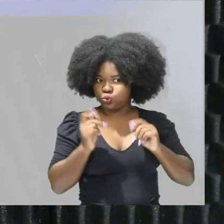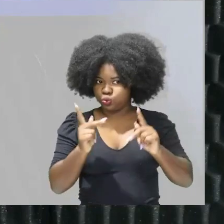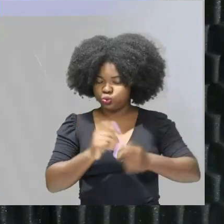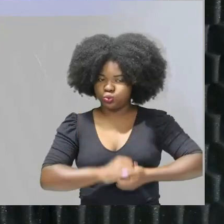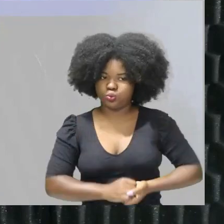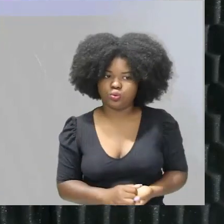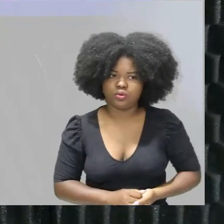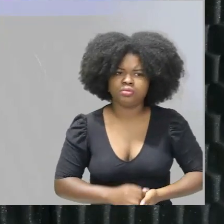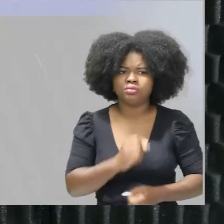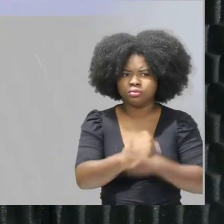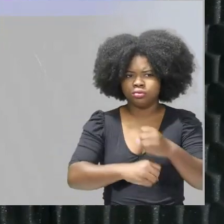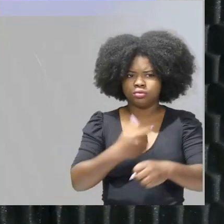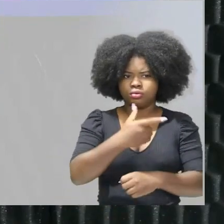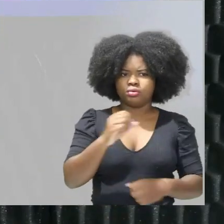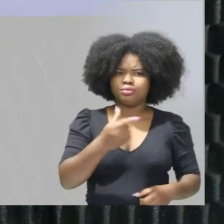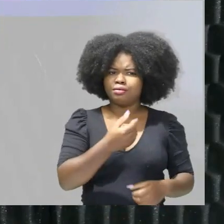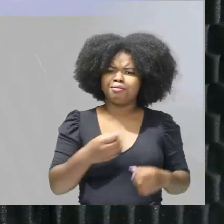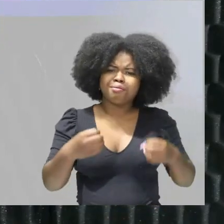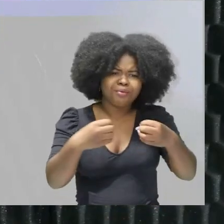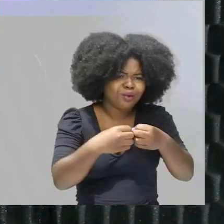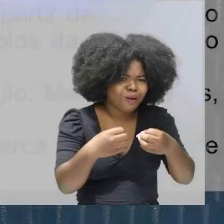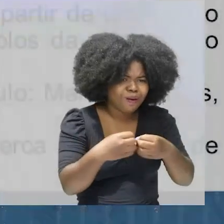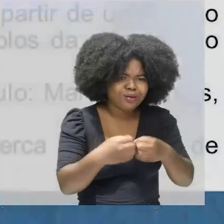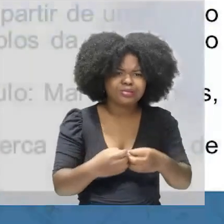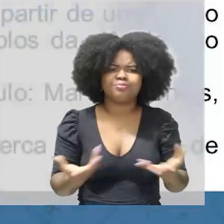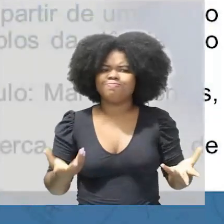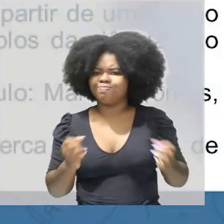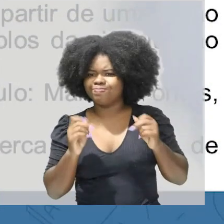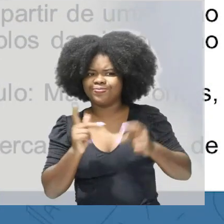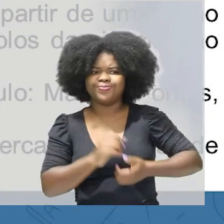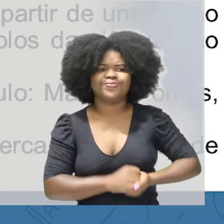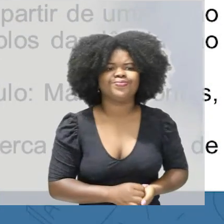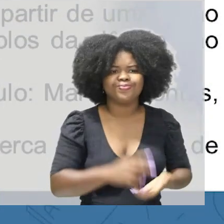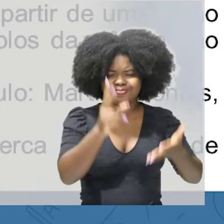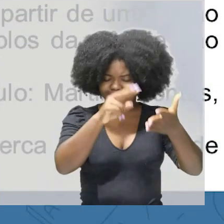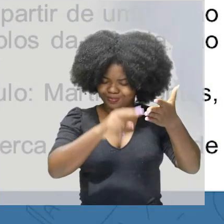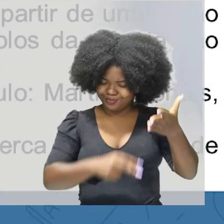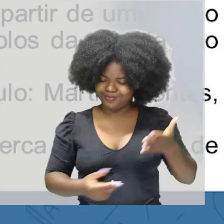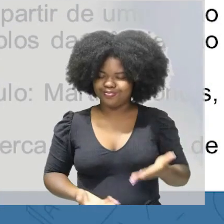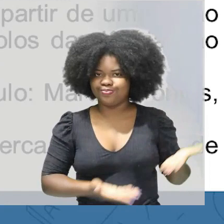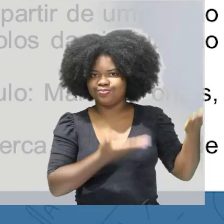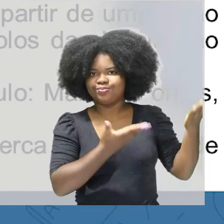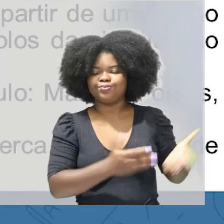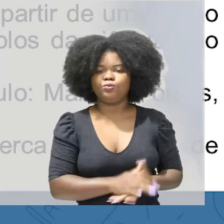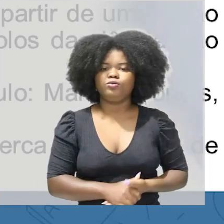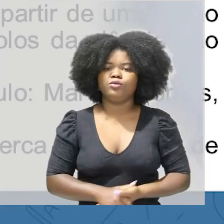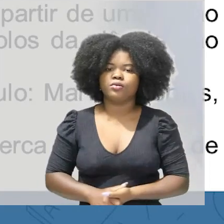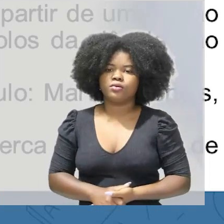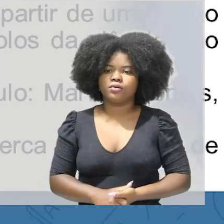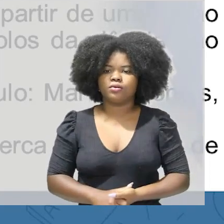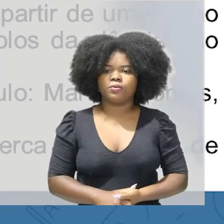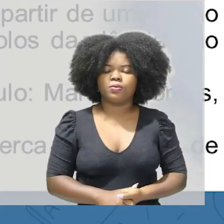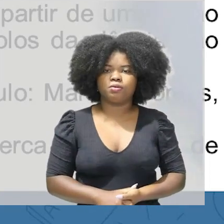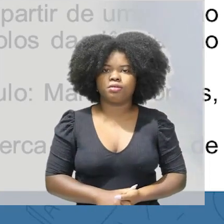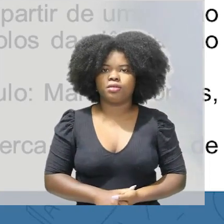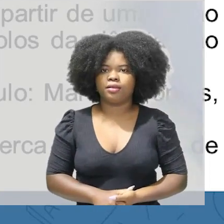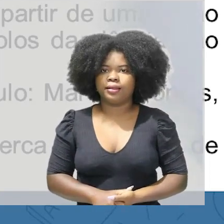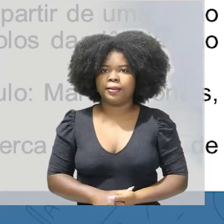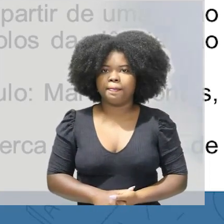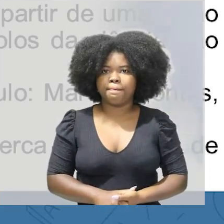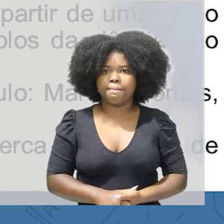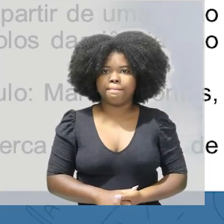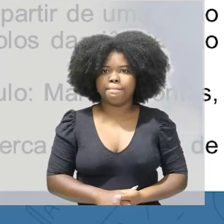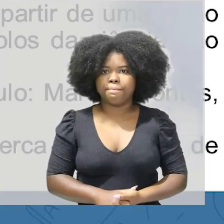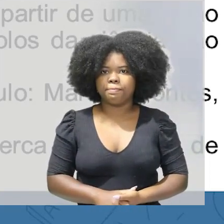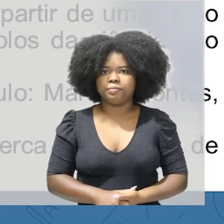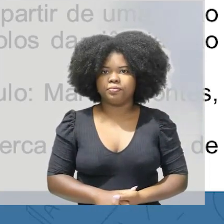2020 pertinho da gente coisa maravilhosa os meus pensamentos são todos Sensações penso com os olhos